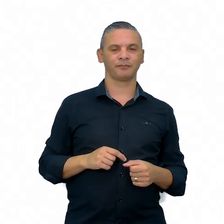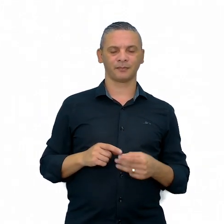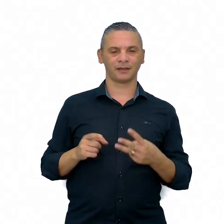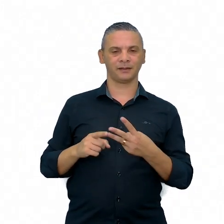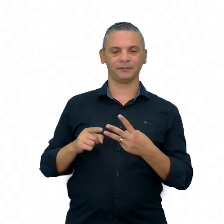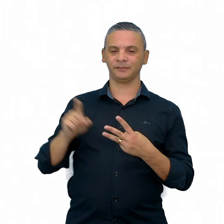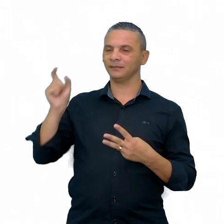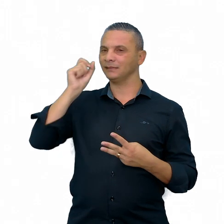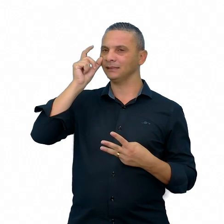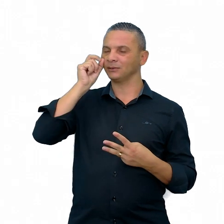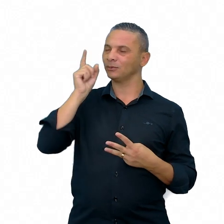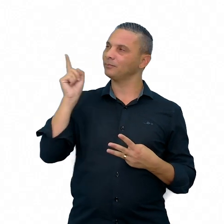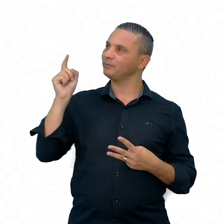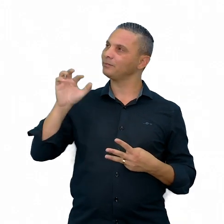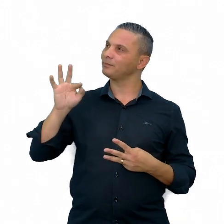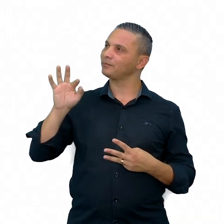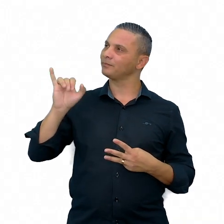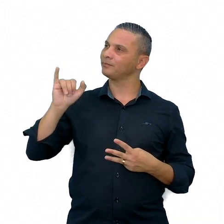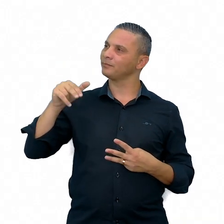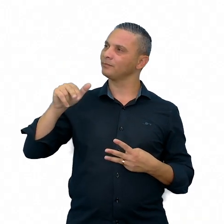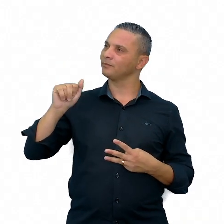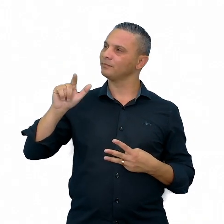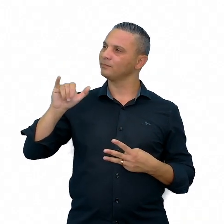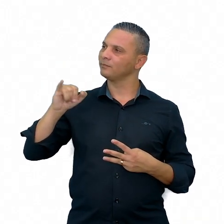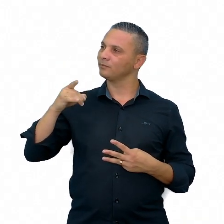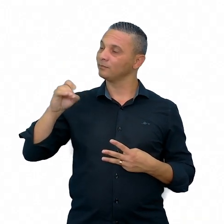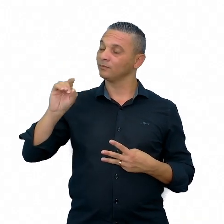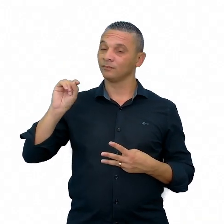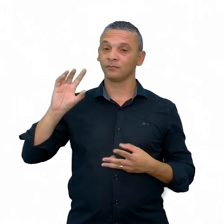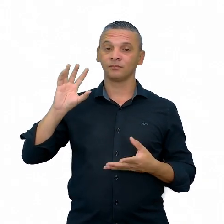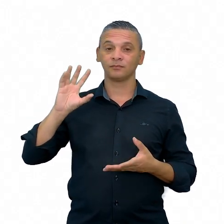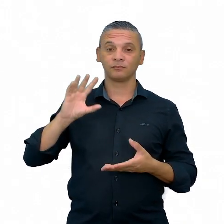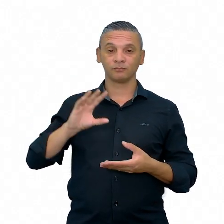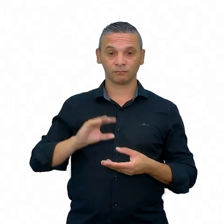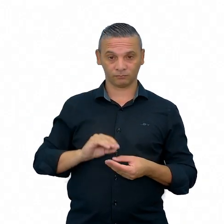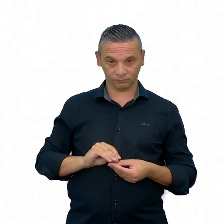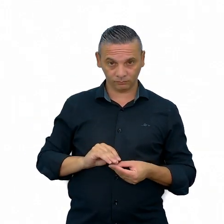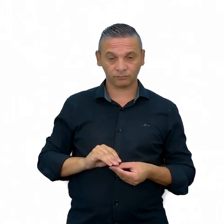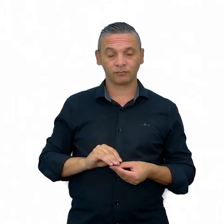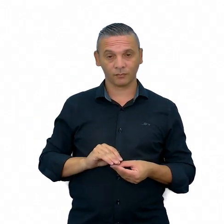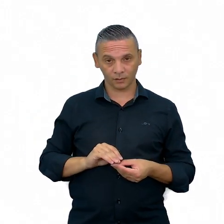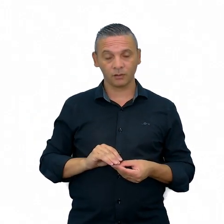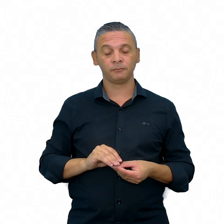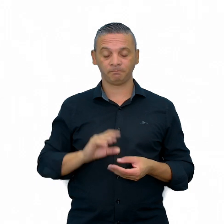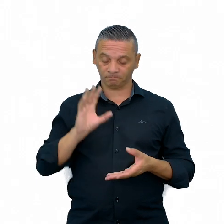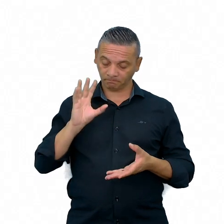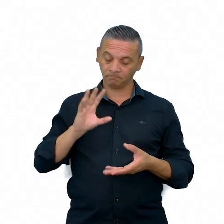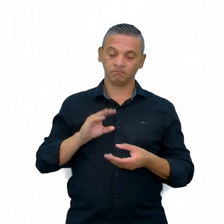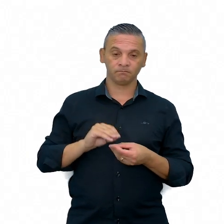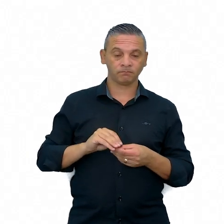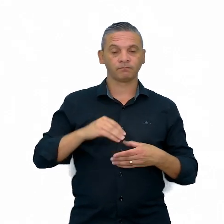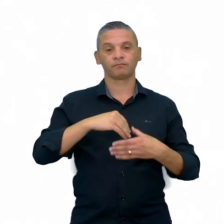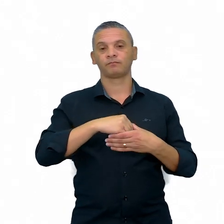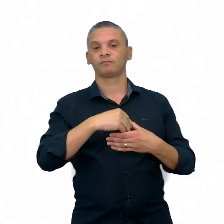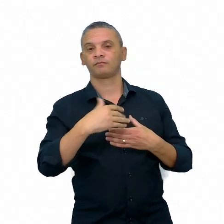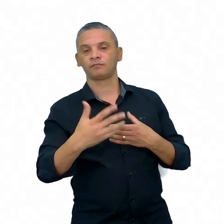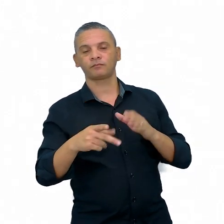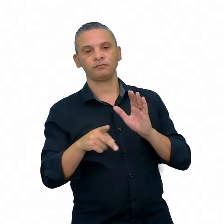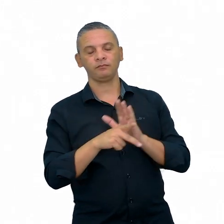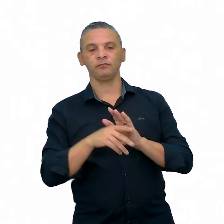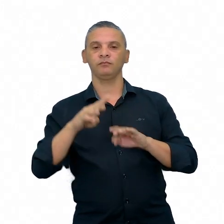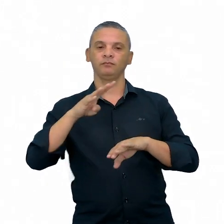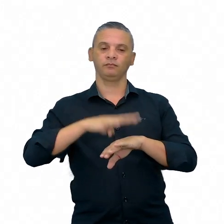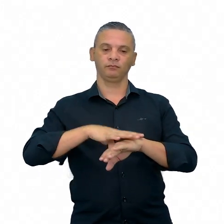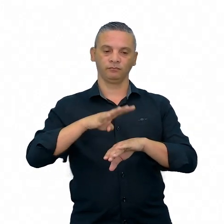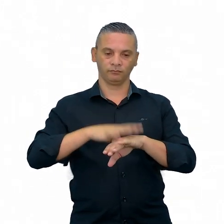onde traz uma ideia de síntese, né, de resumo desse contexto, né, desse conteúdo matemático, e